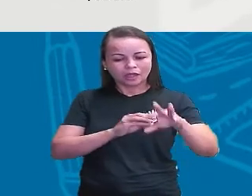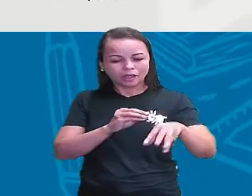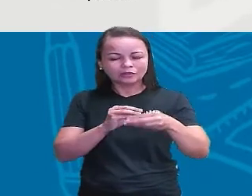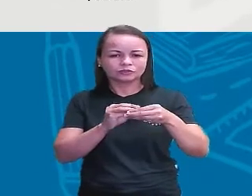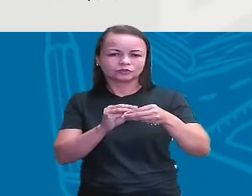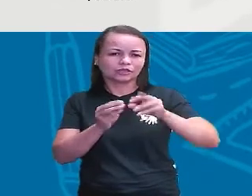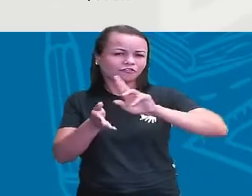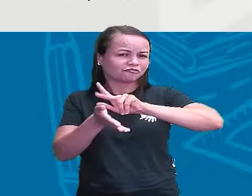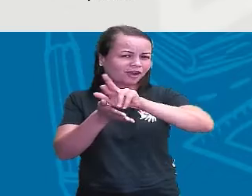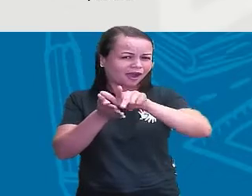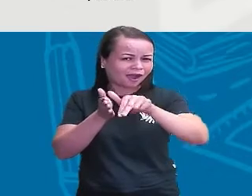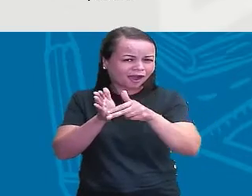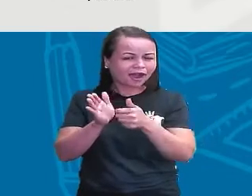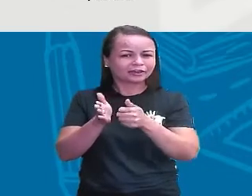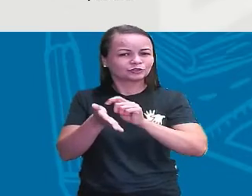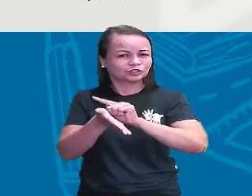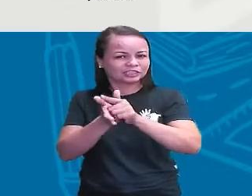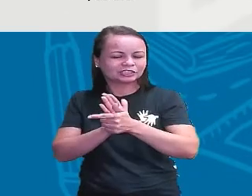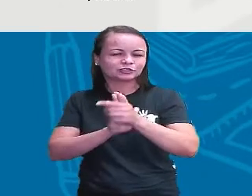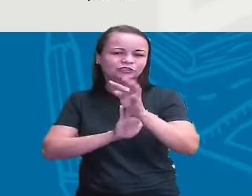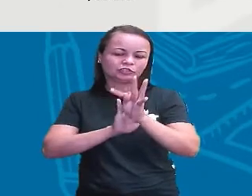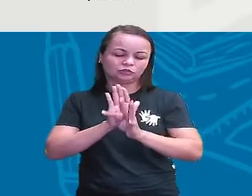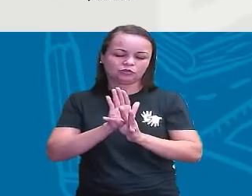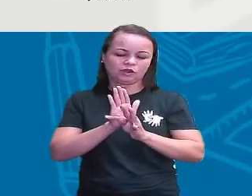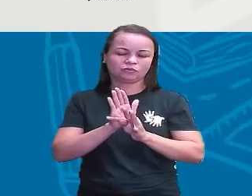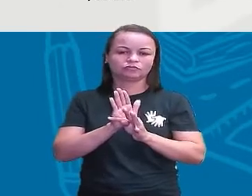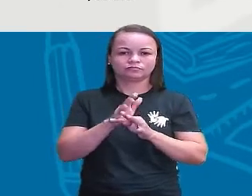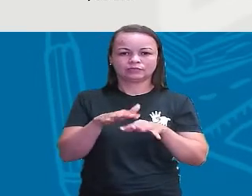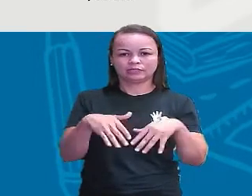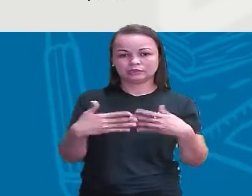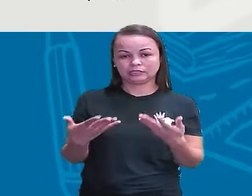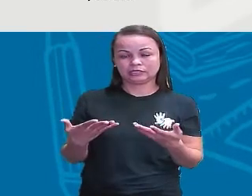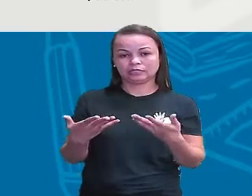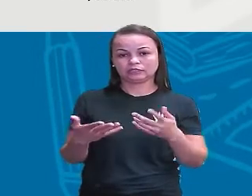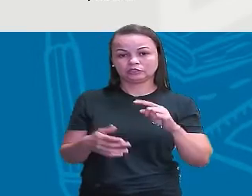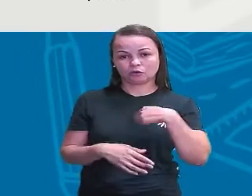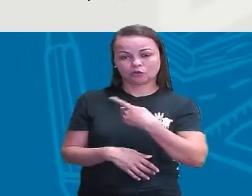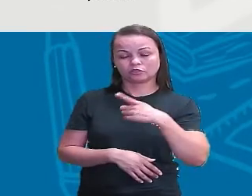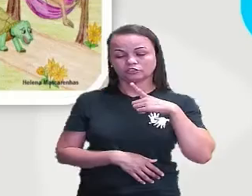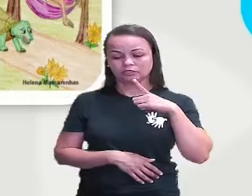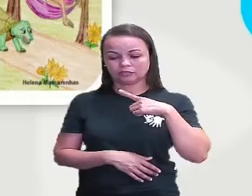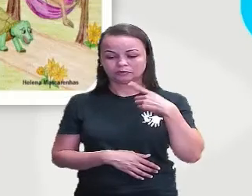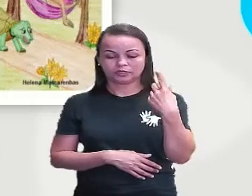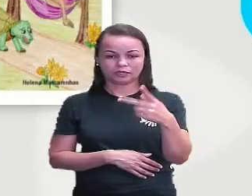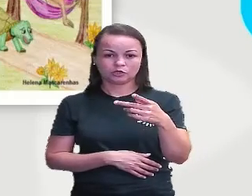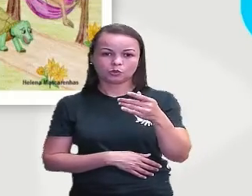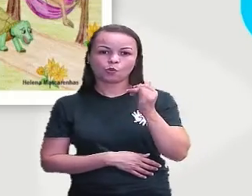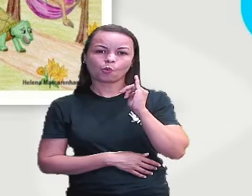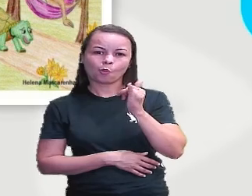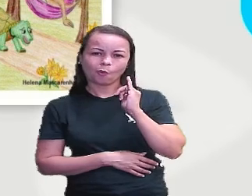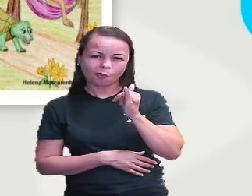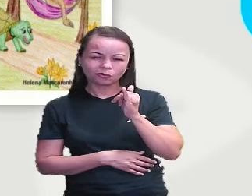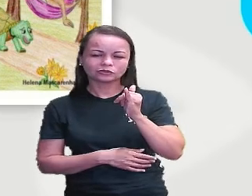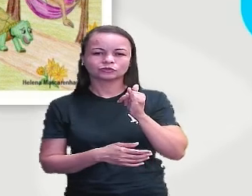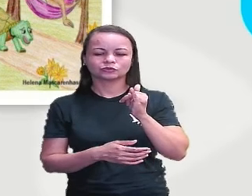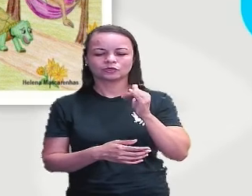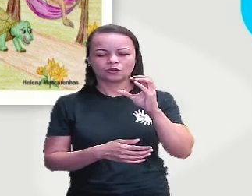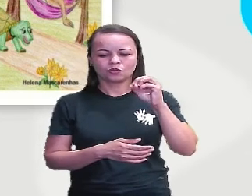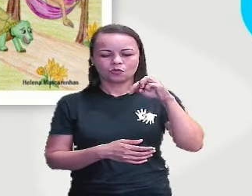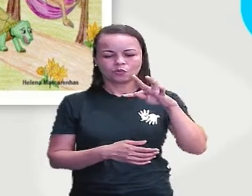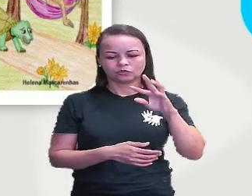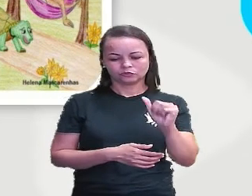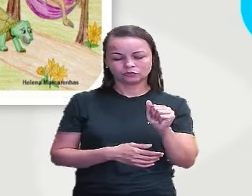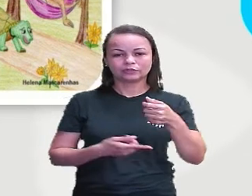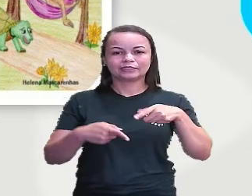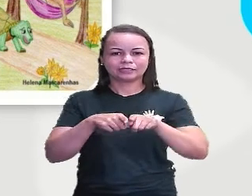tenho diversos gêneros textuais. Entre eles, nós temos aqui o conto e a fábula. Vamos